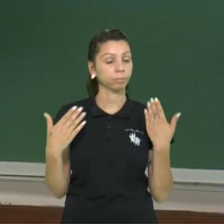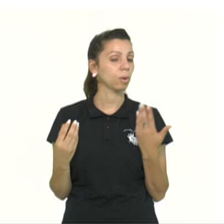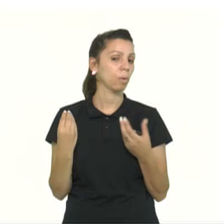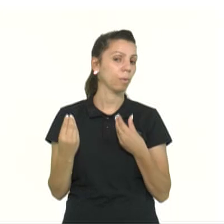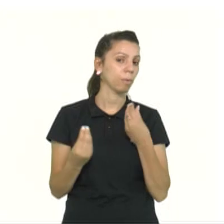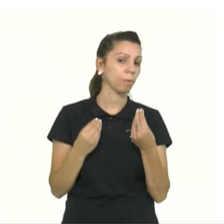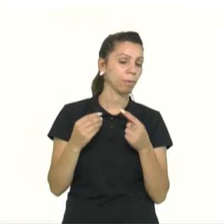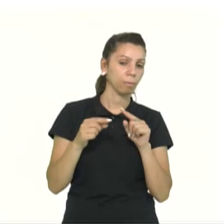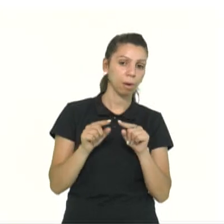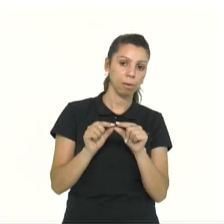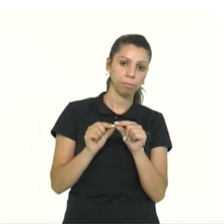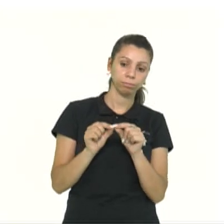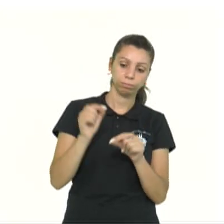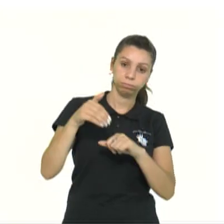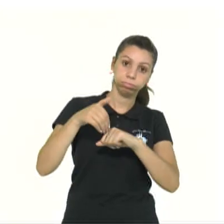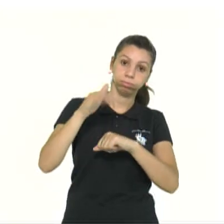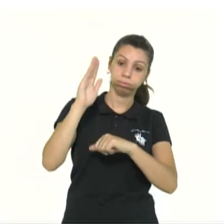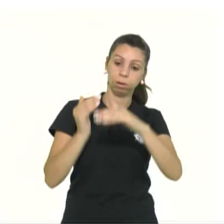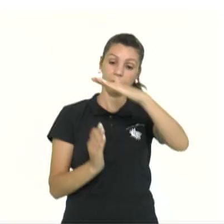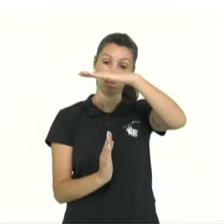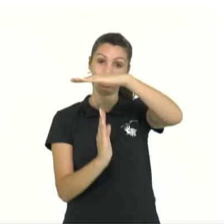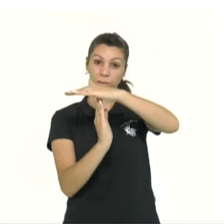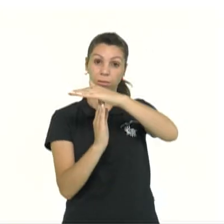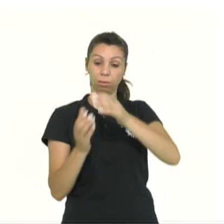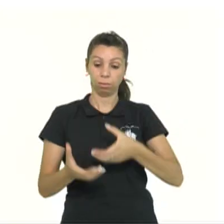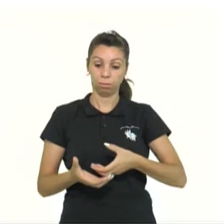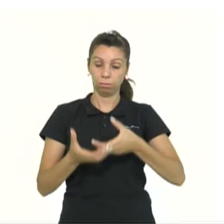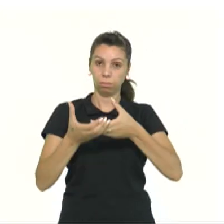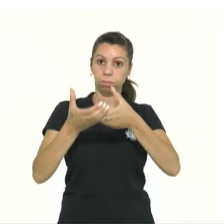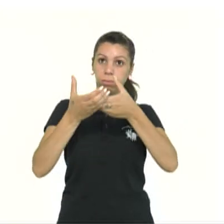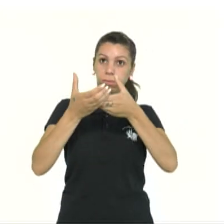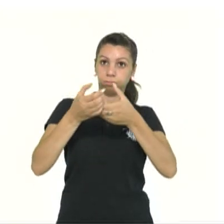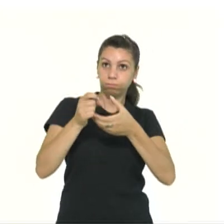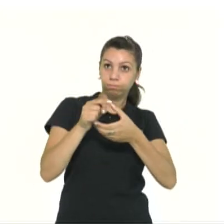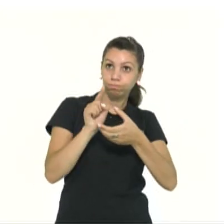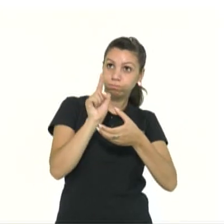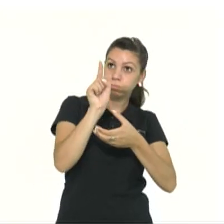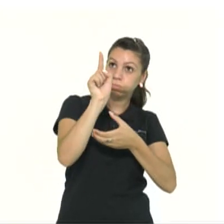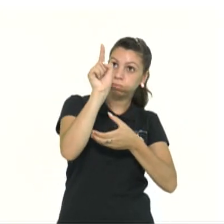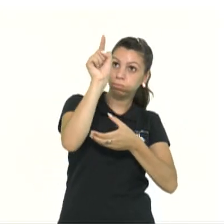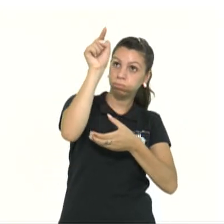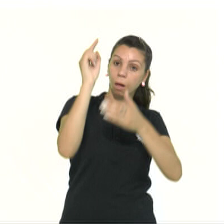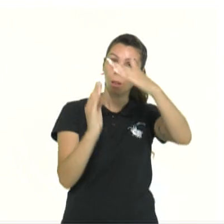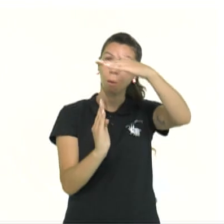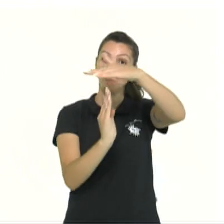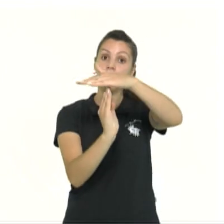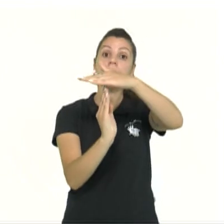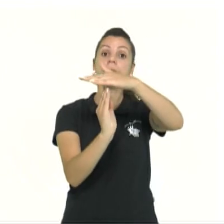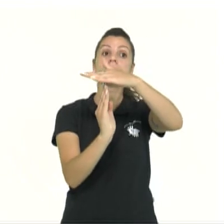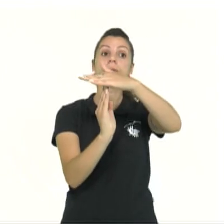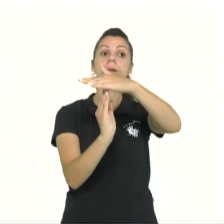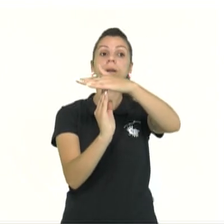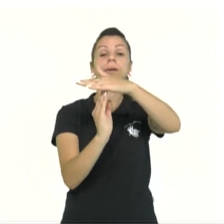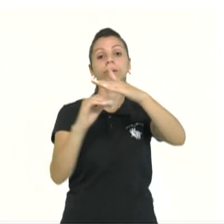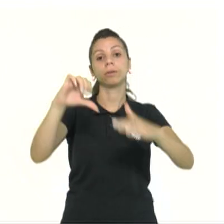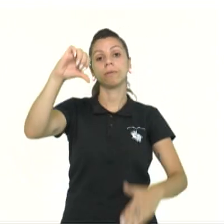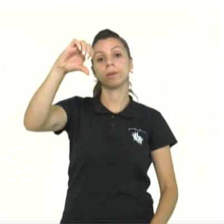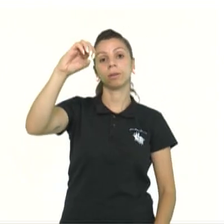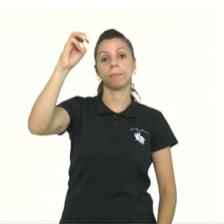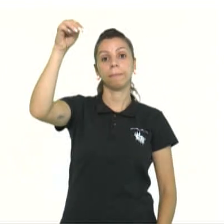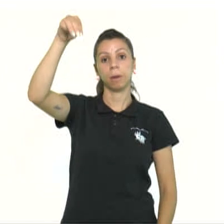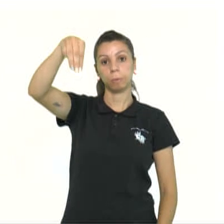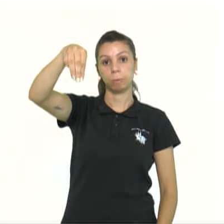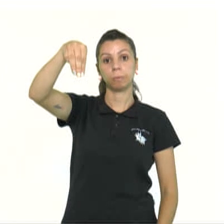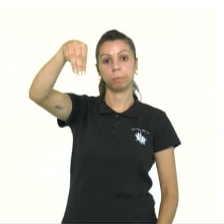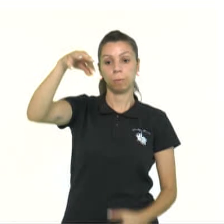como a altura máxima atingida pela bala é o valor de y do vértice, então essa altura máxima é